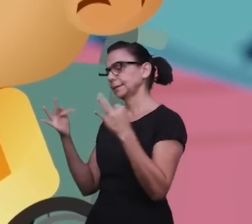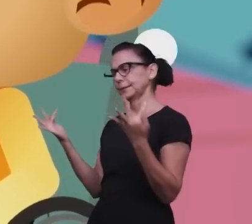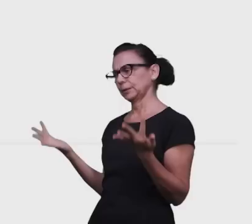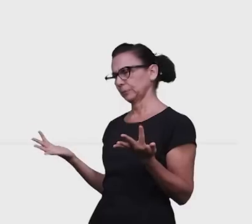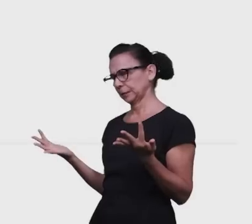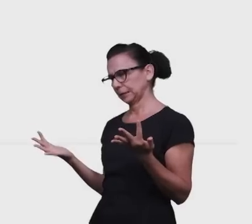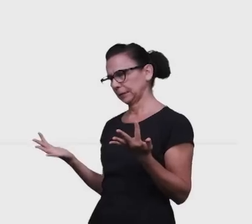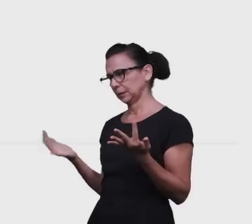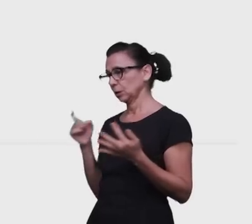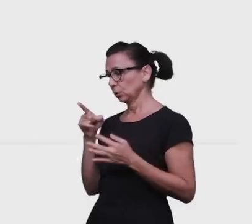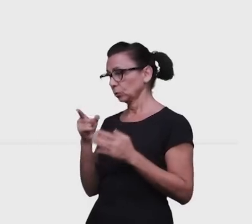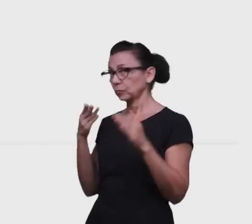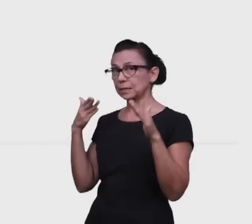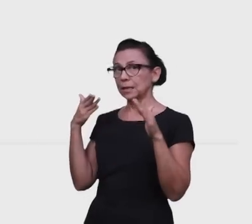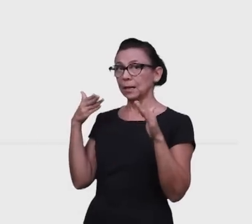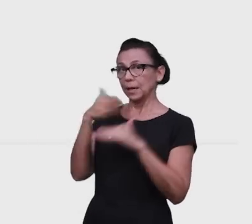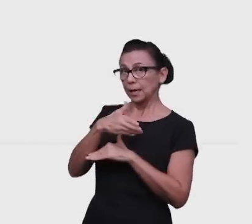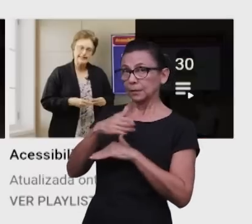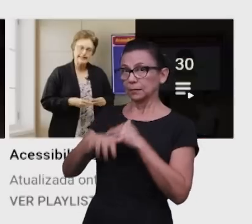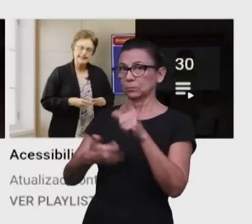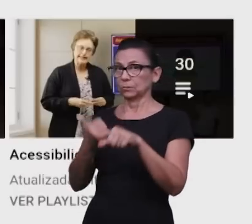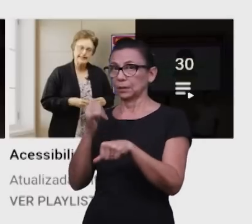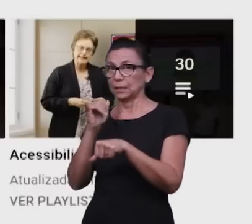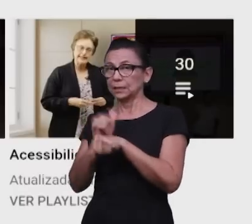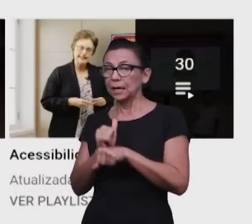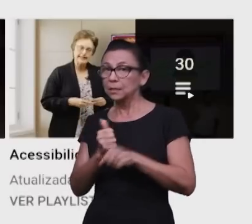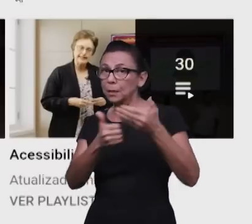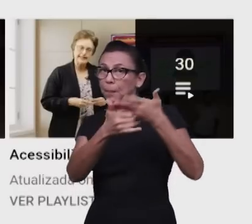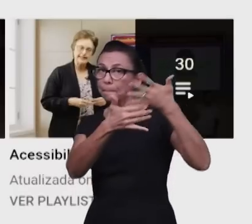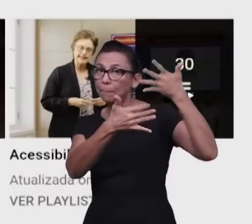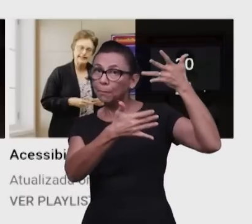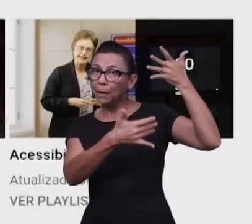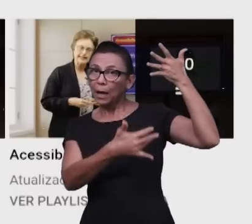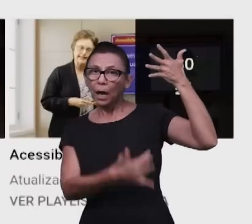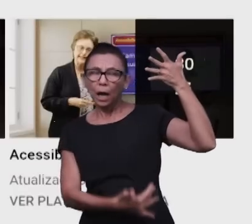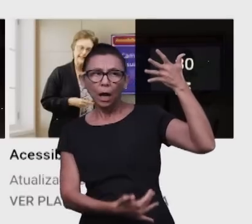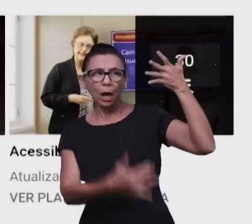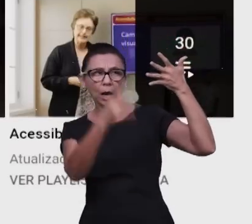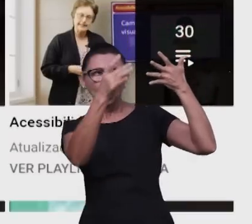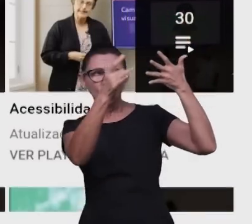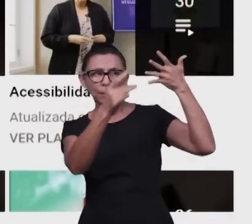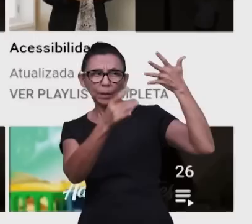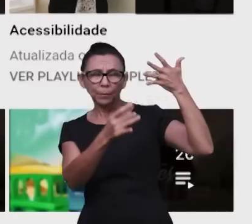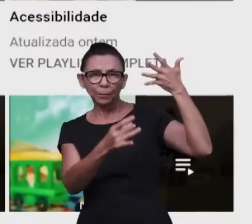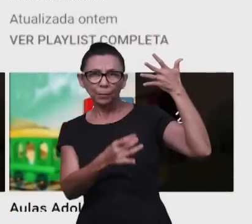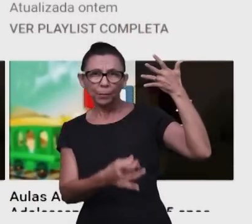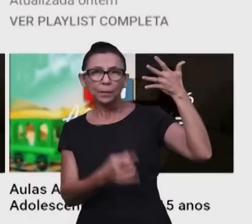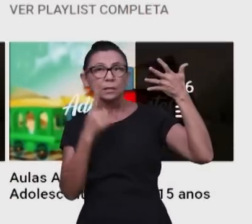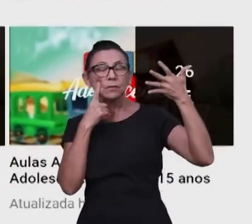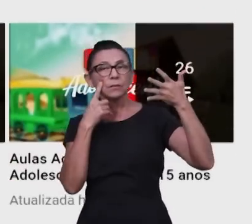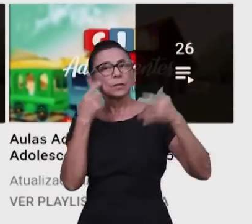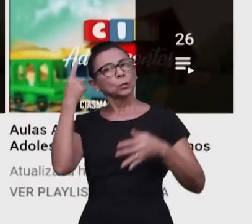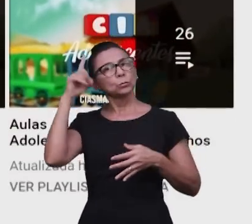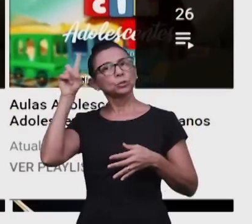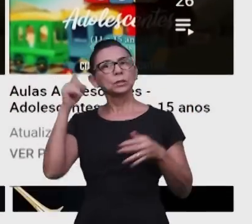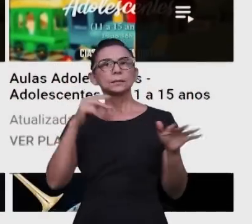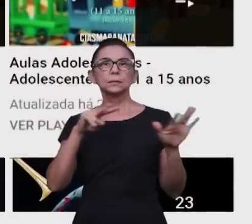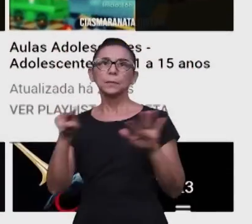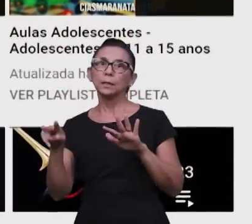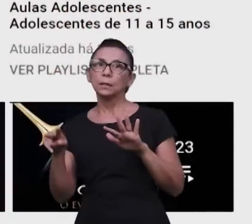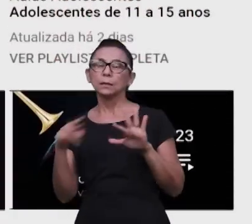o seu like em todos eles, né? Quando me lembro, sim. Isso é mesmo importante? Muito importante. Sabia que ao dar o seu like